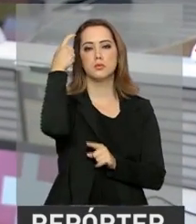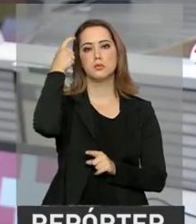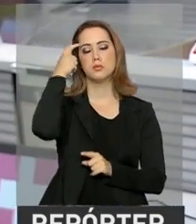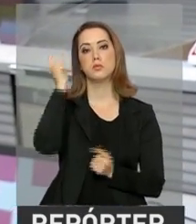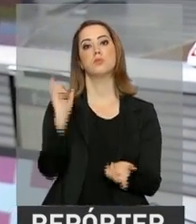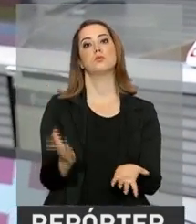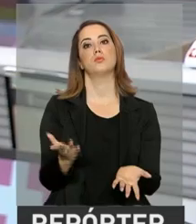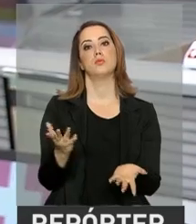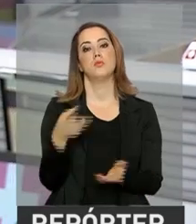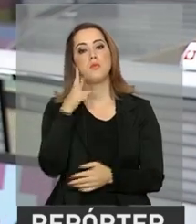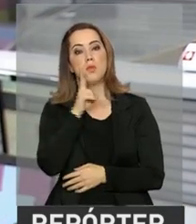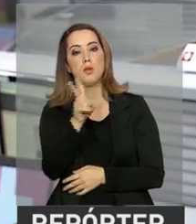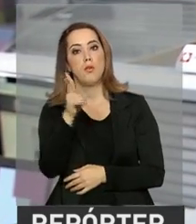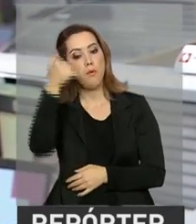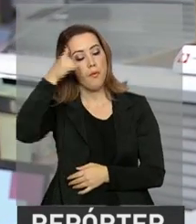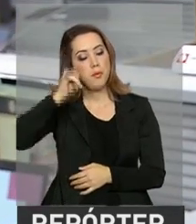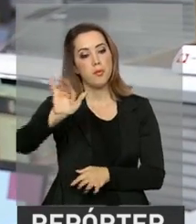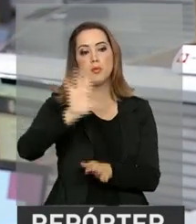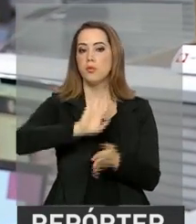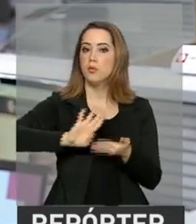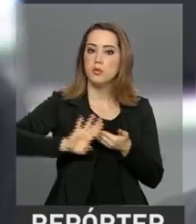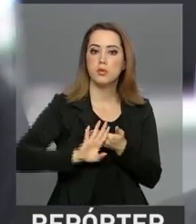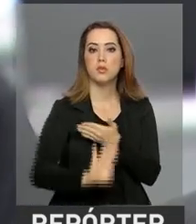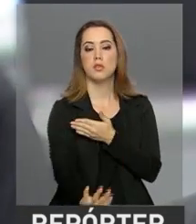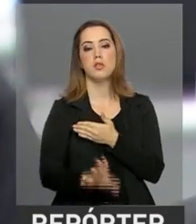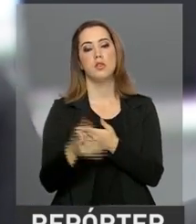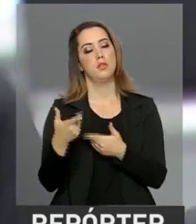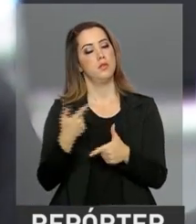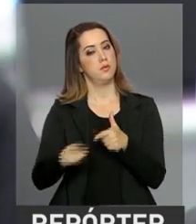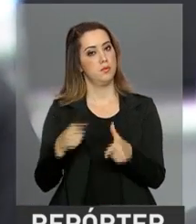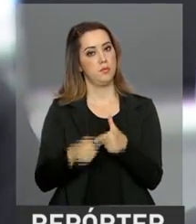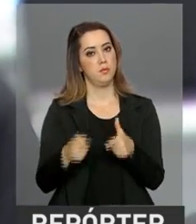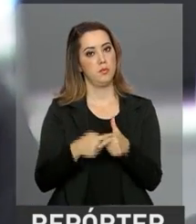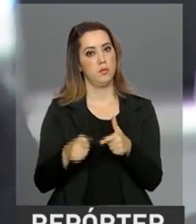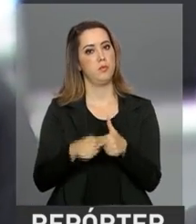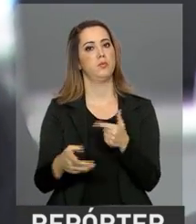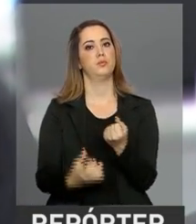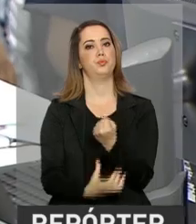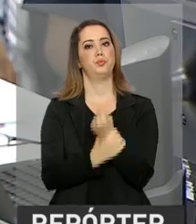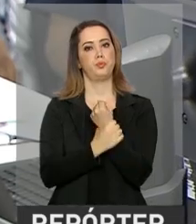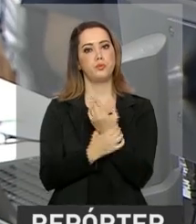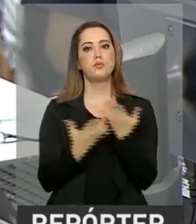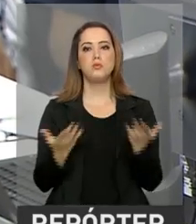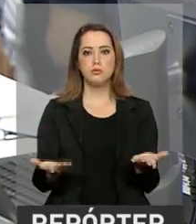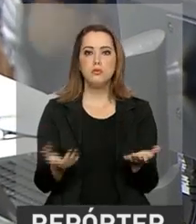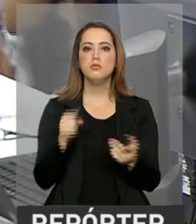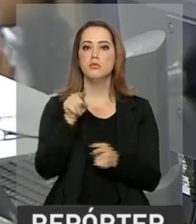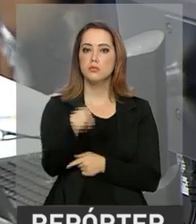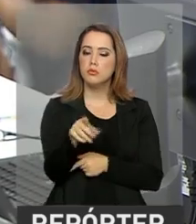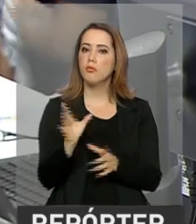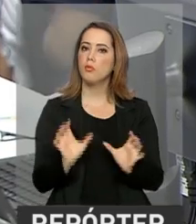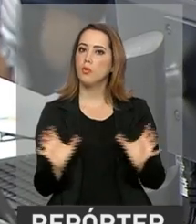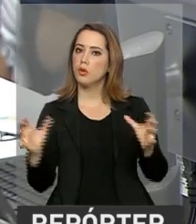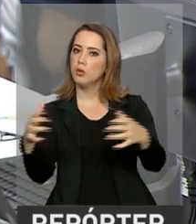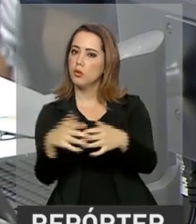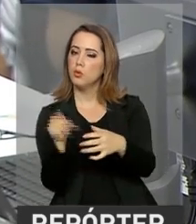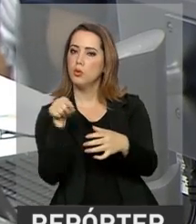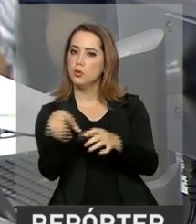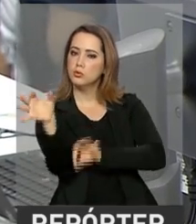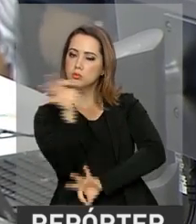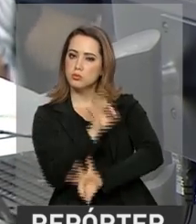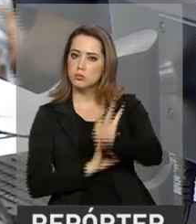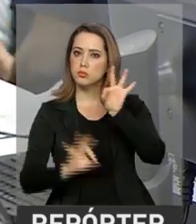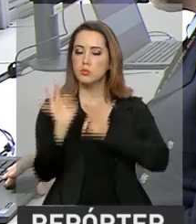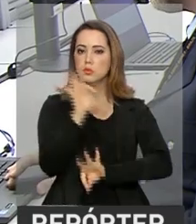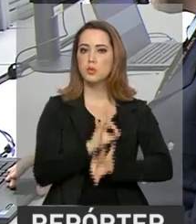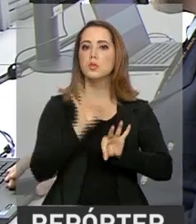assim, antecipar e evitar qualquer problema de segurança. Segundo o ministro da Justiça, o trabalho das forças de segurança é aperfeiçoado